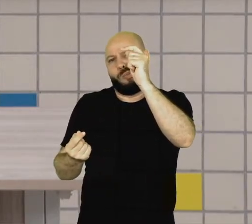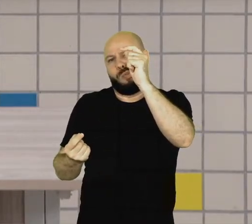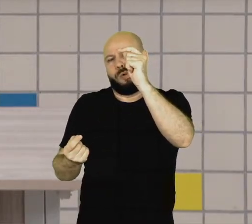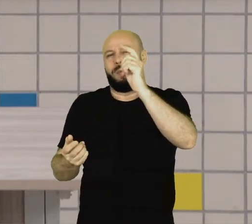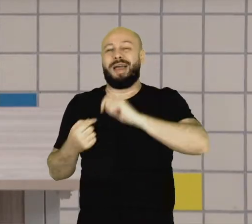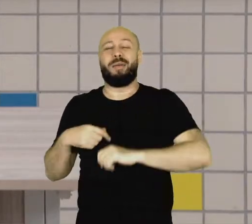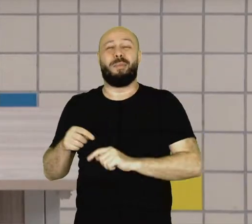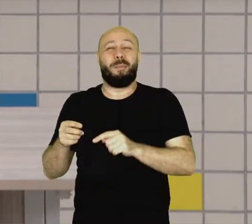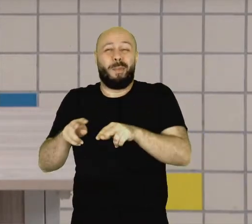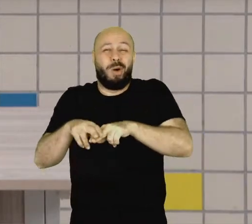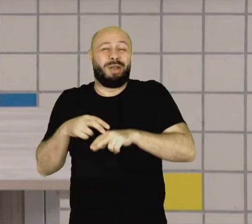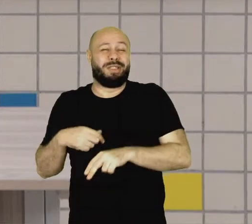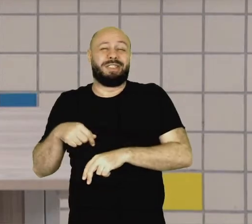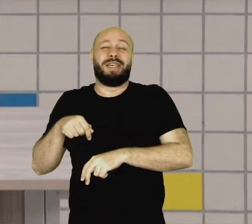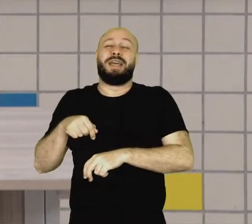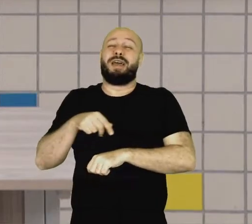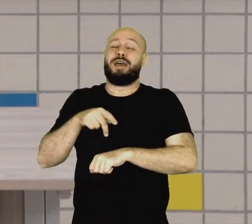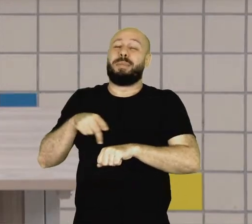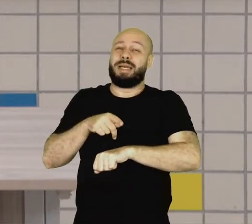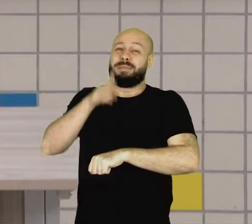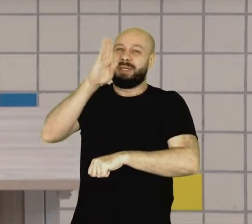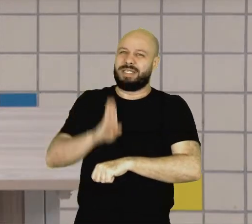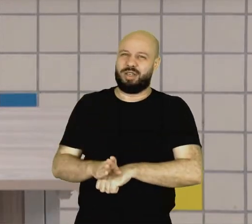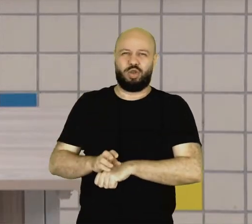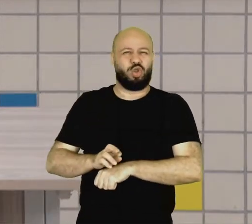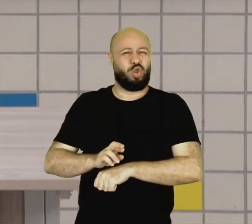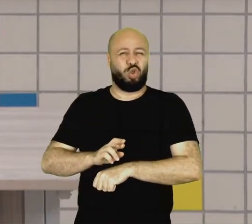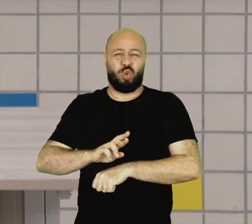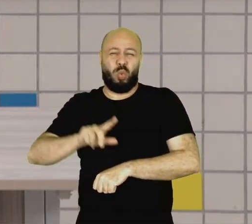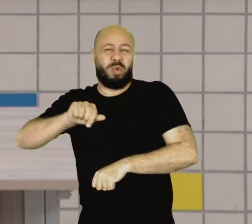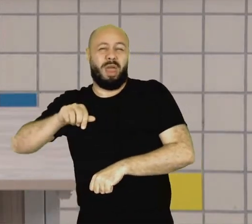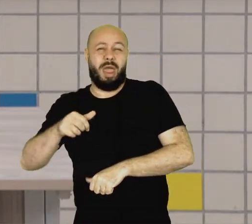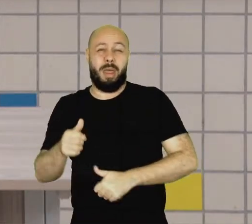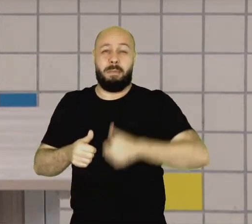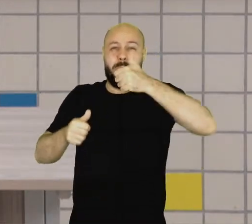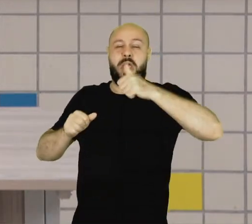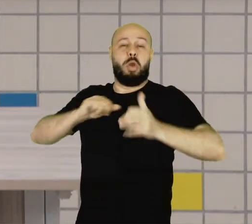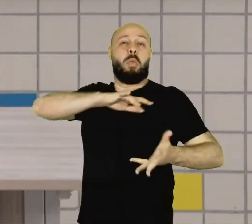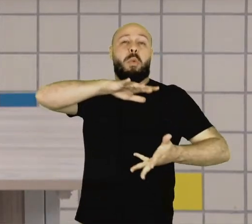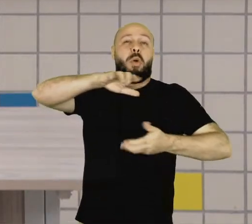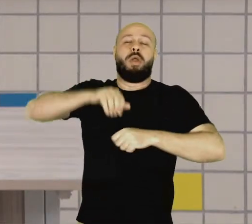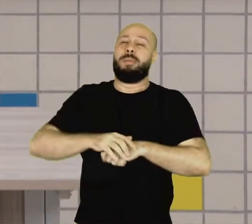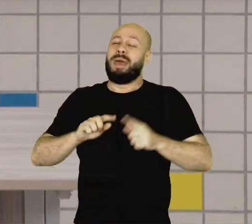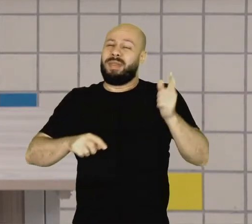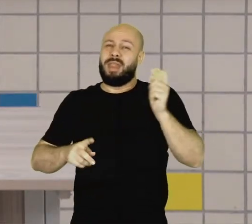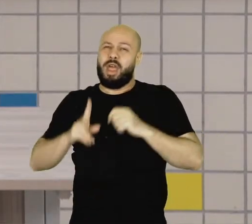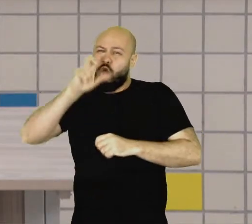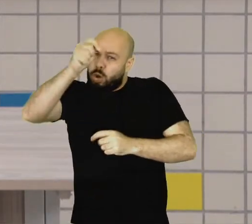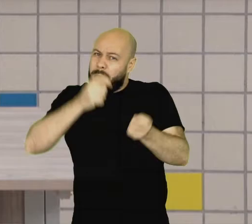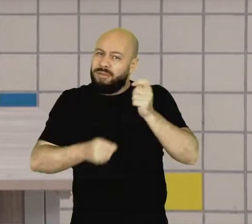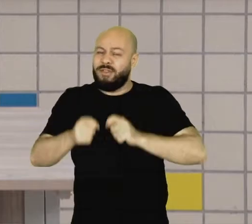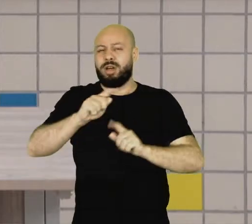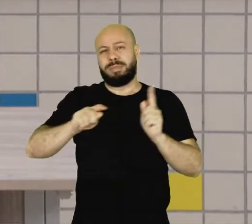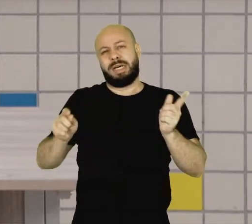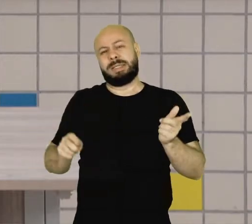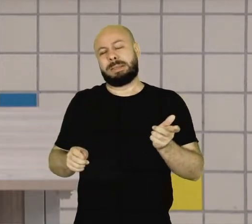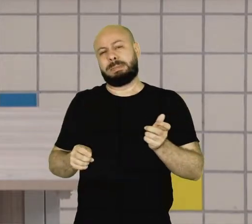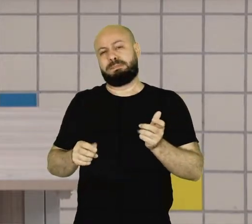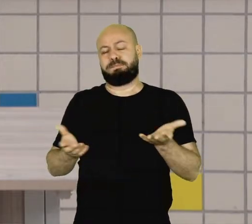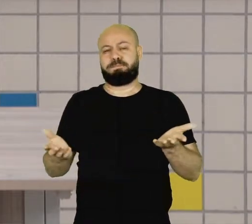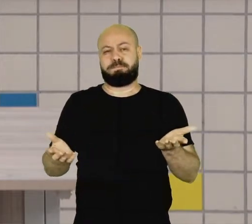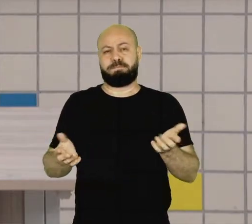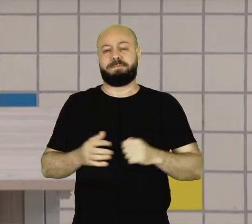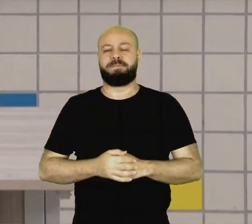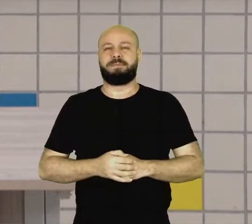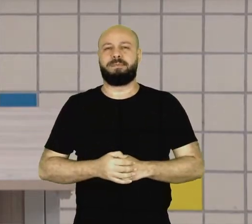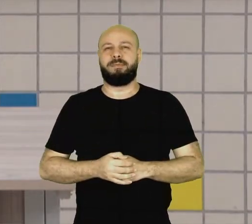primeiro mundo, seja um país emergente, apesar de ter uma economia muito forte, certo? E quando eu também vou falar sobre